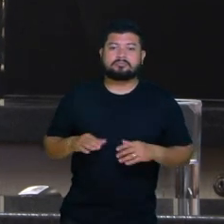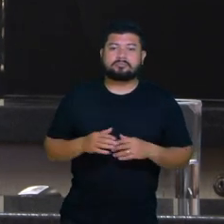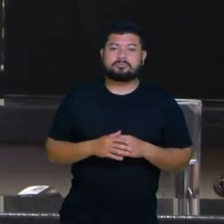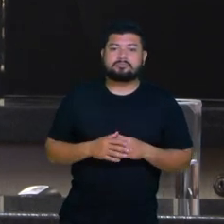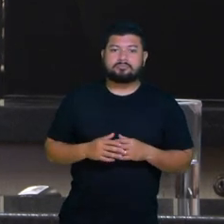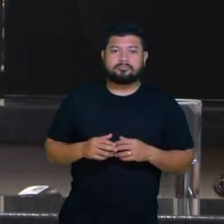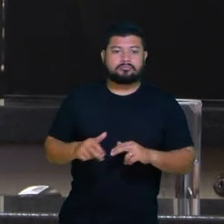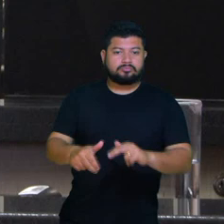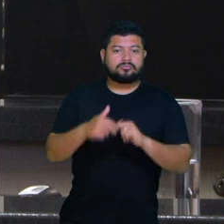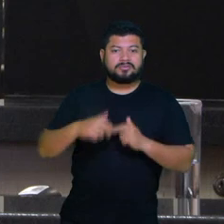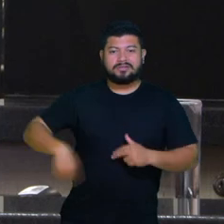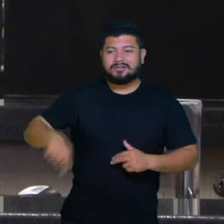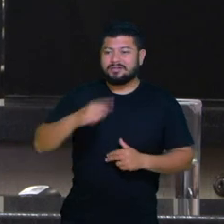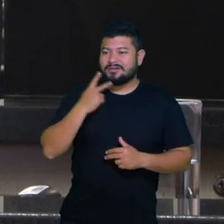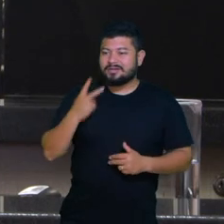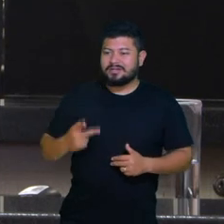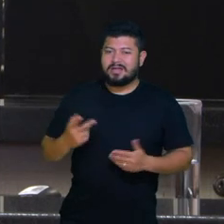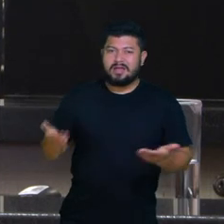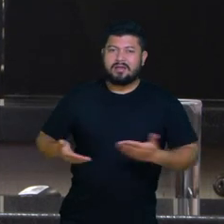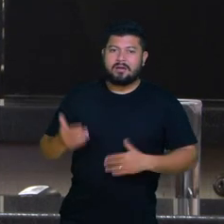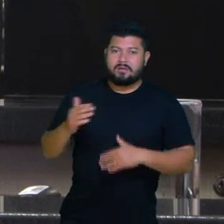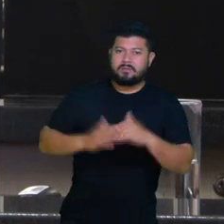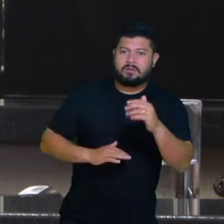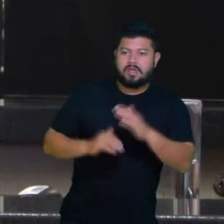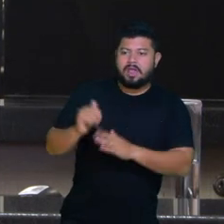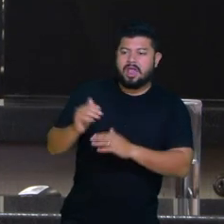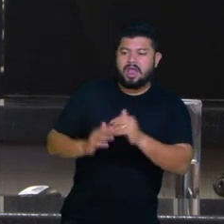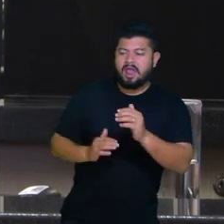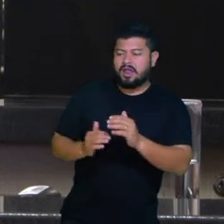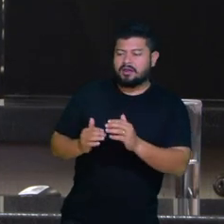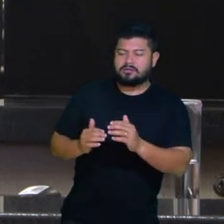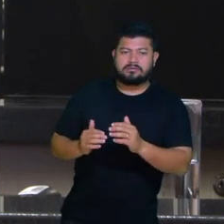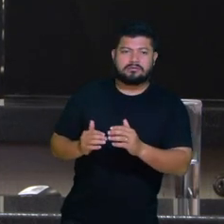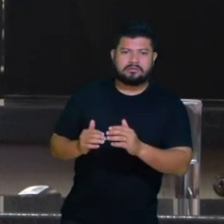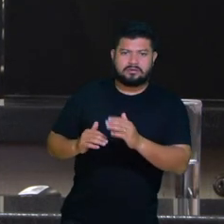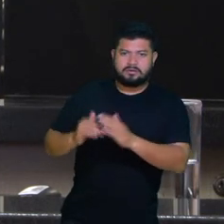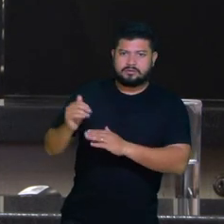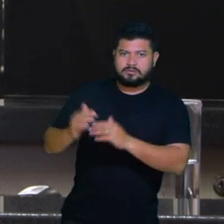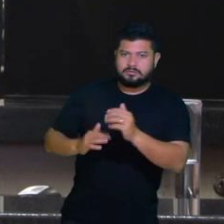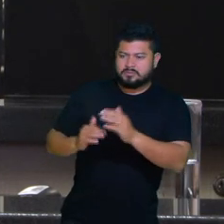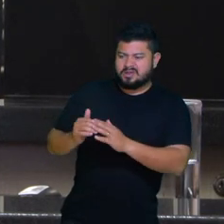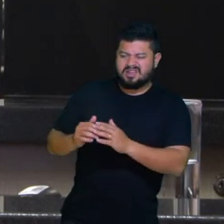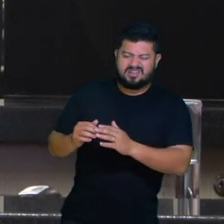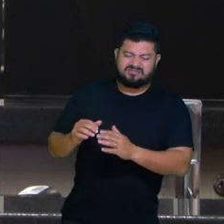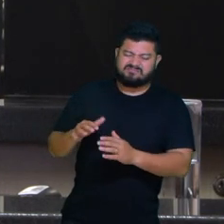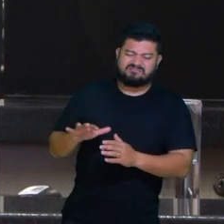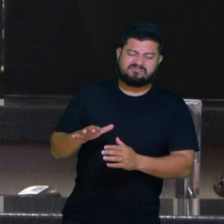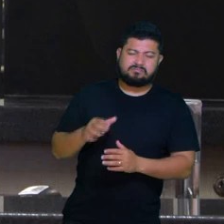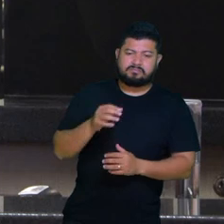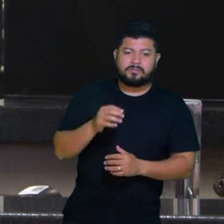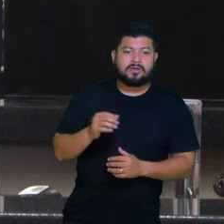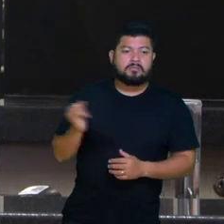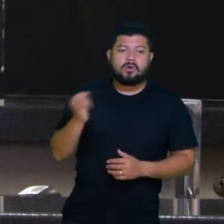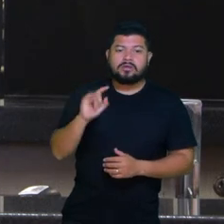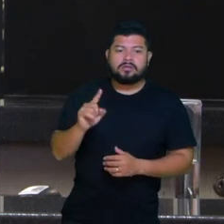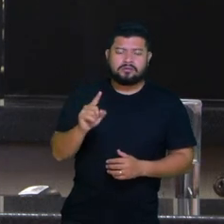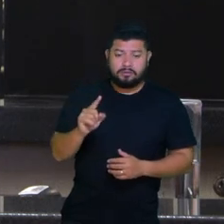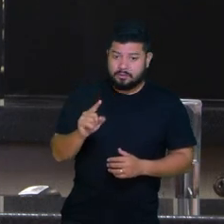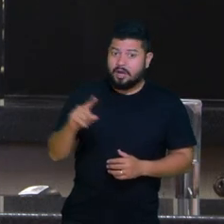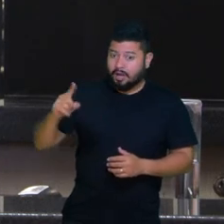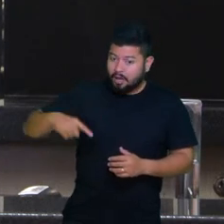prática né não que a prática é importante ela é muito importante tá